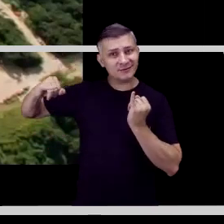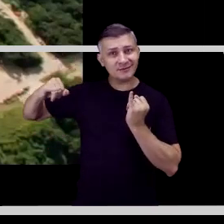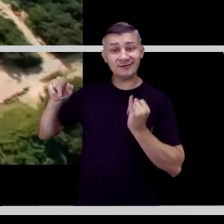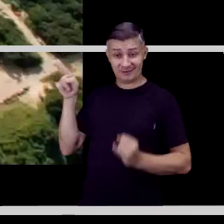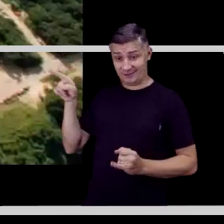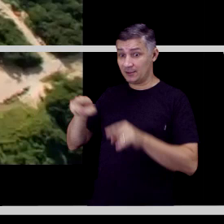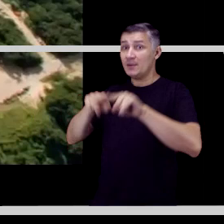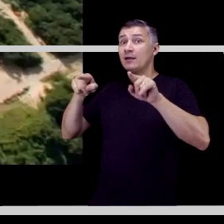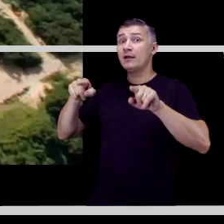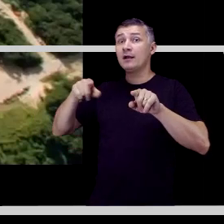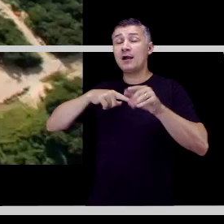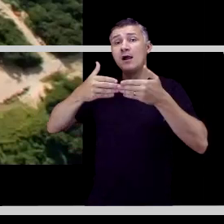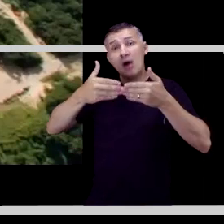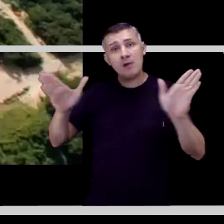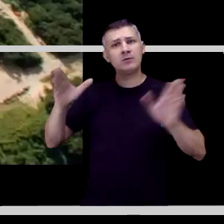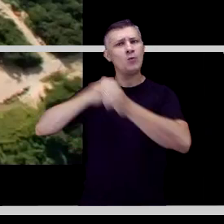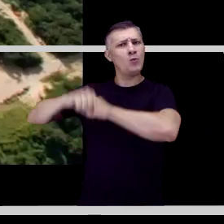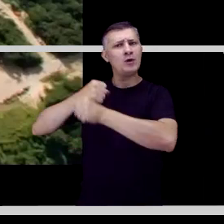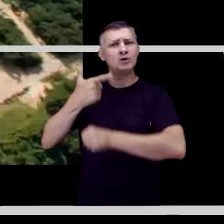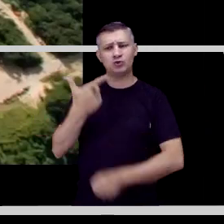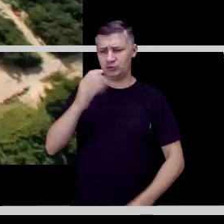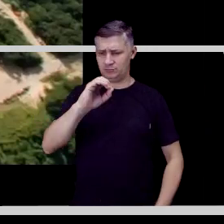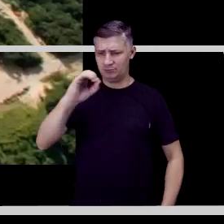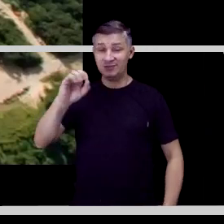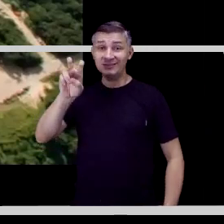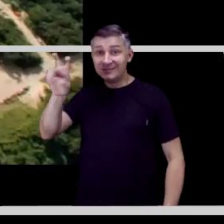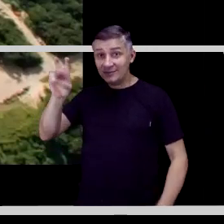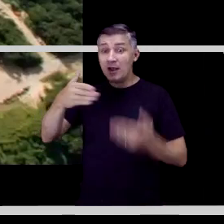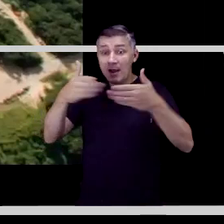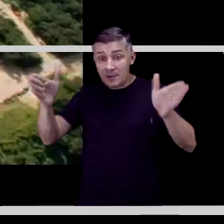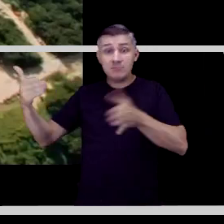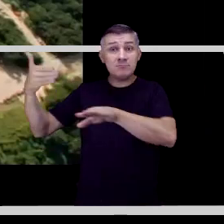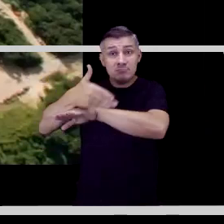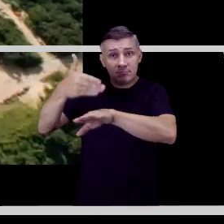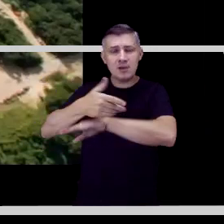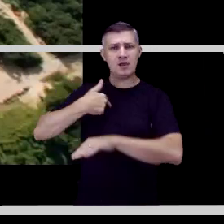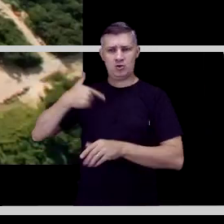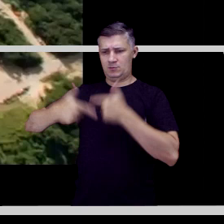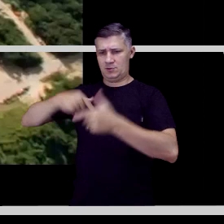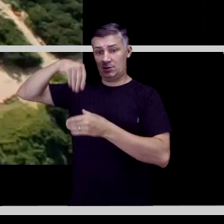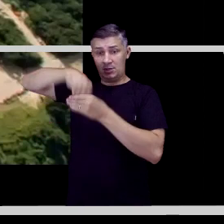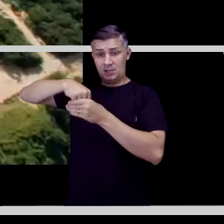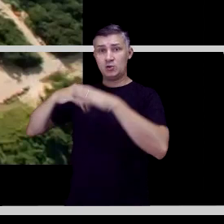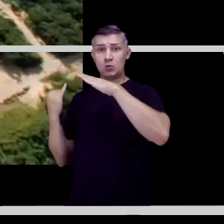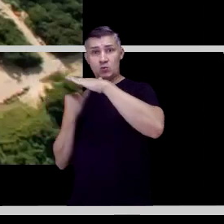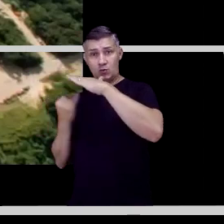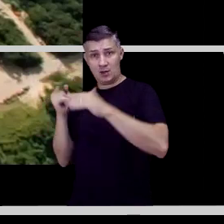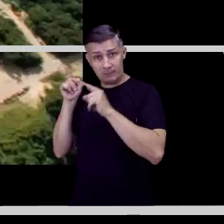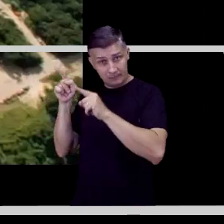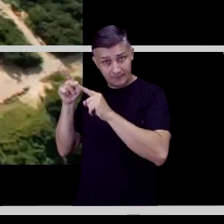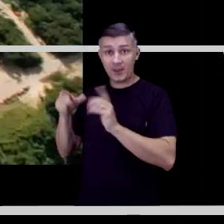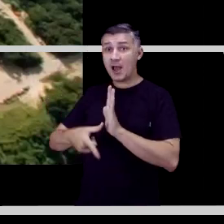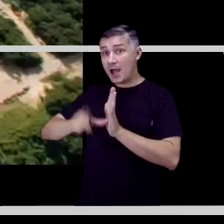que se abriu para o público em 2005, né, um momento em que eu estava trabalhando internamente nessa